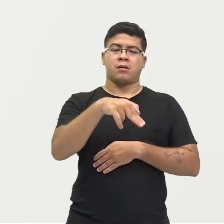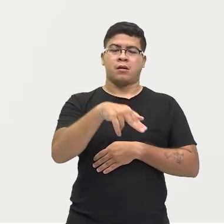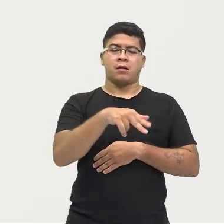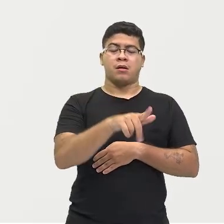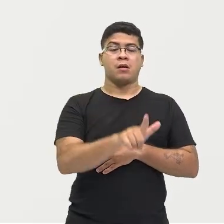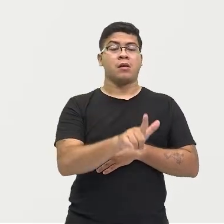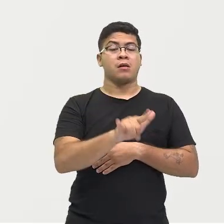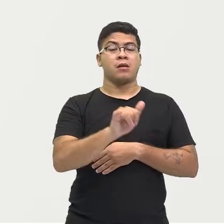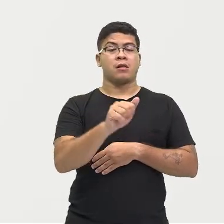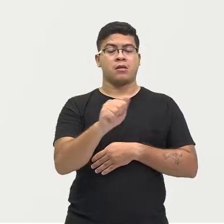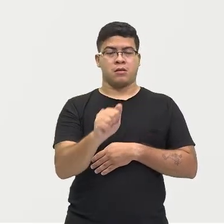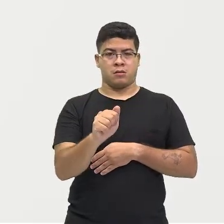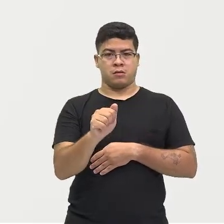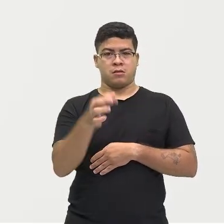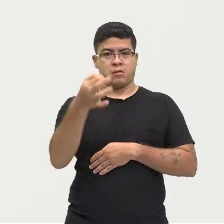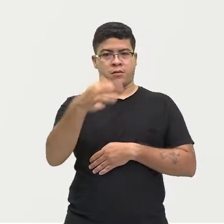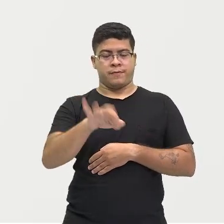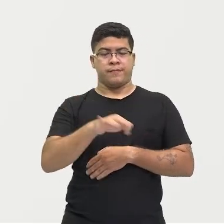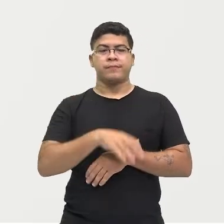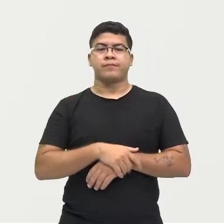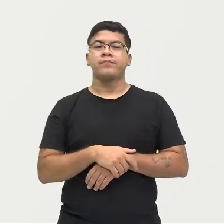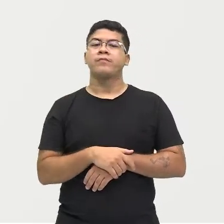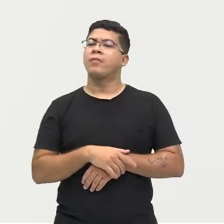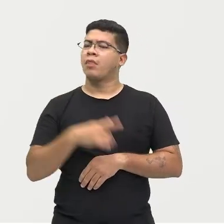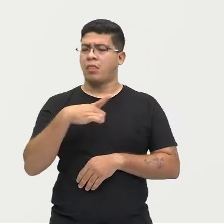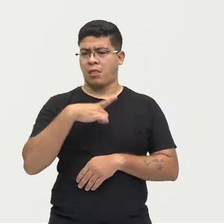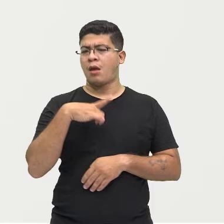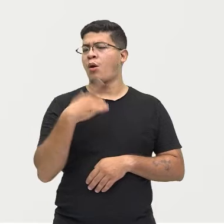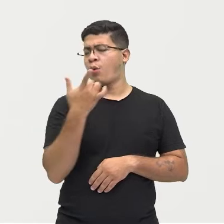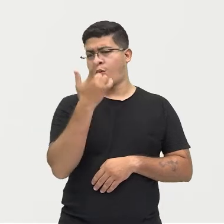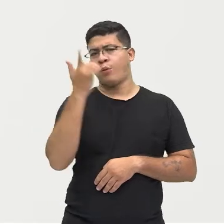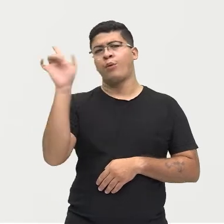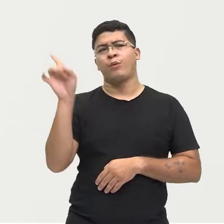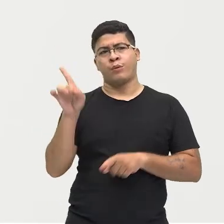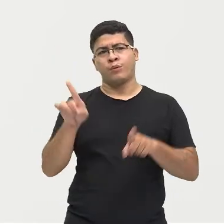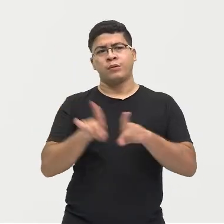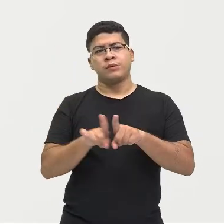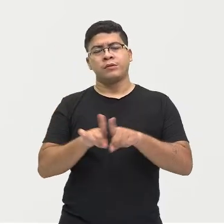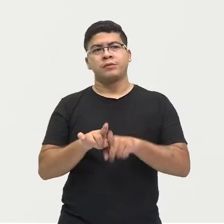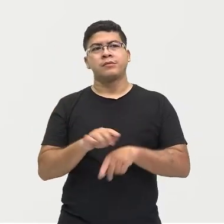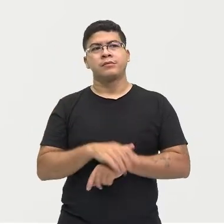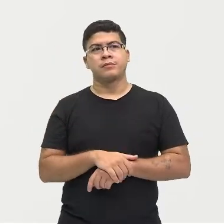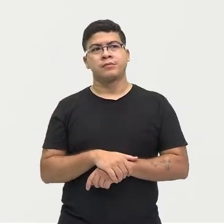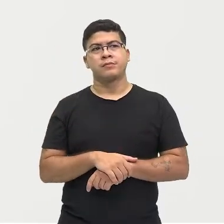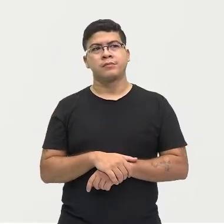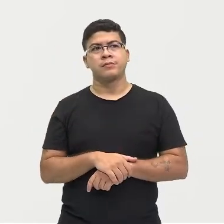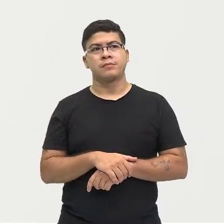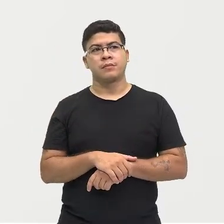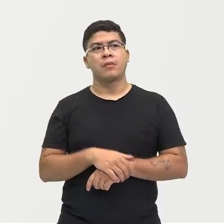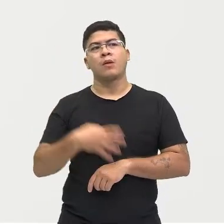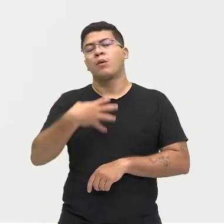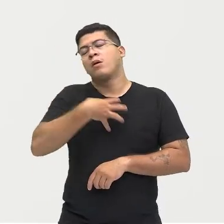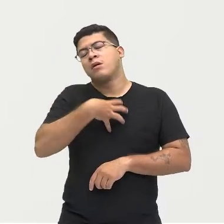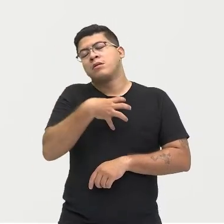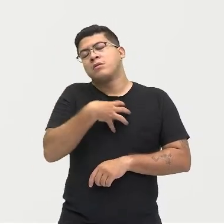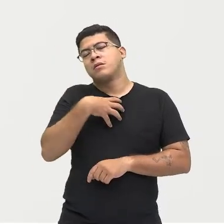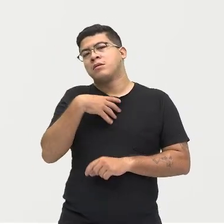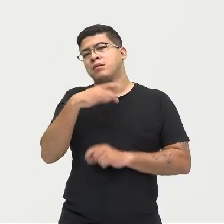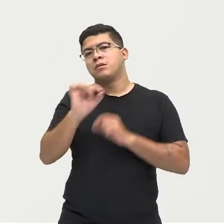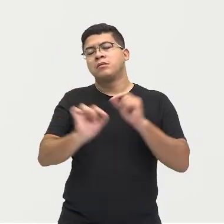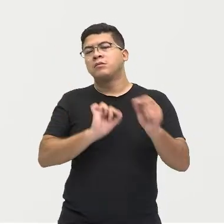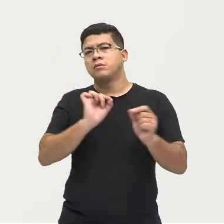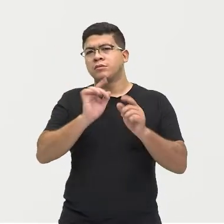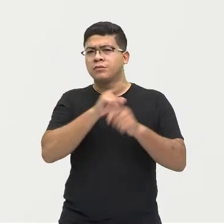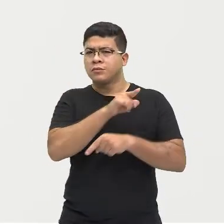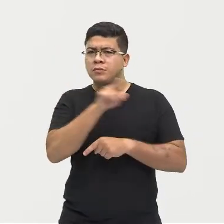bastante importantes, como, por exemplo, quando nós temos assim, quando a gente sente, todo mundo